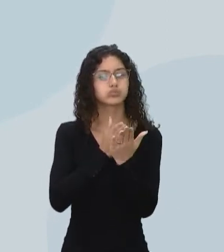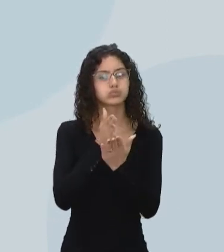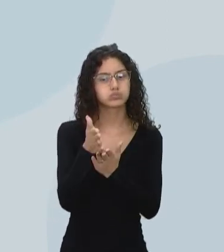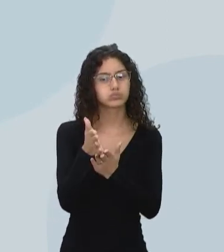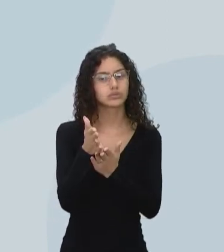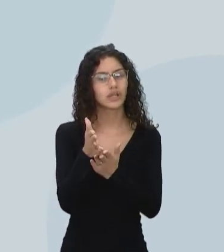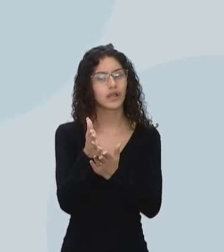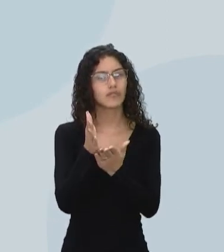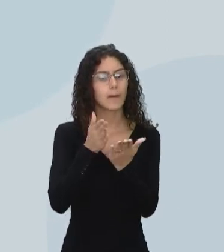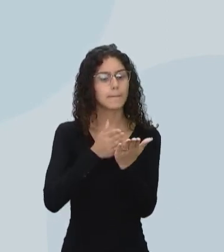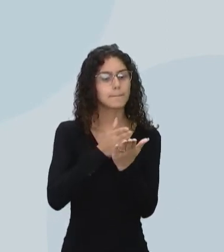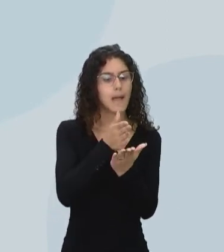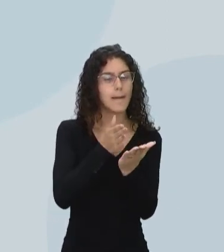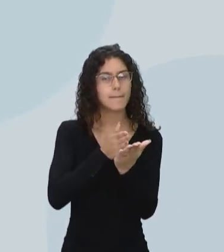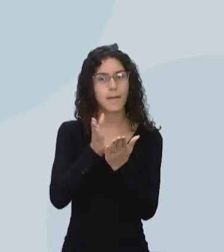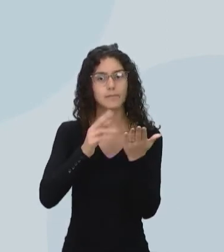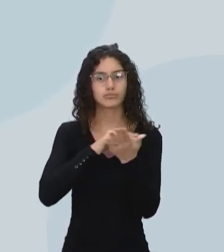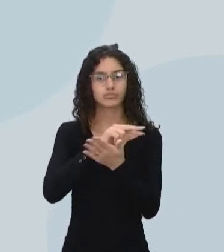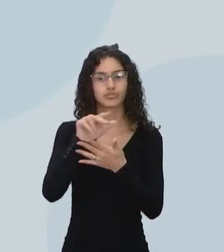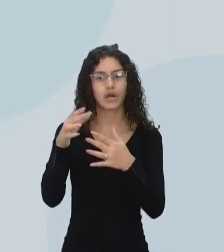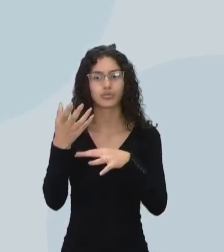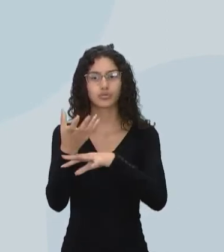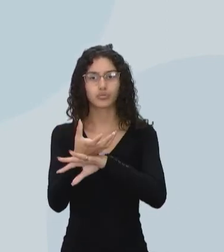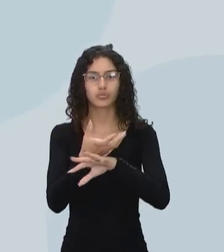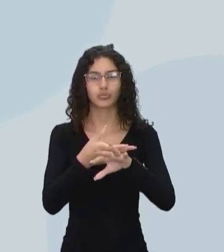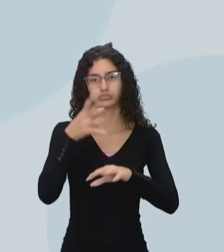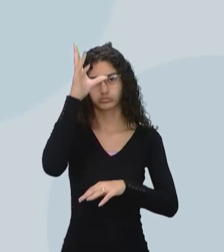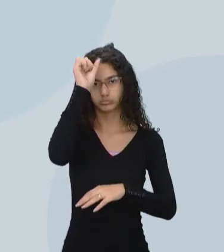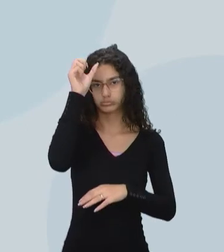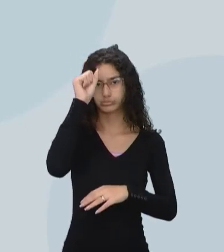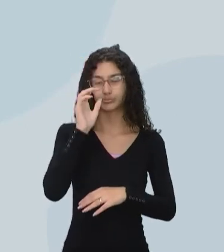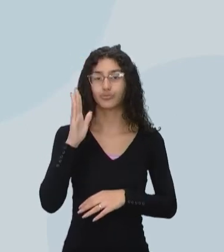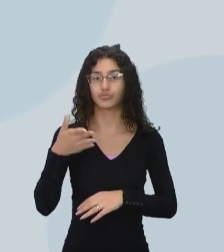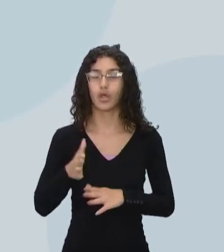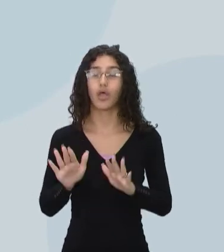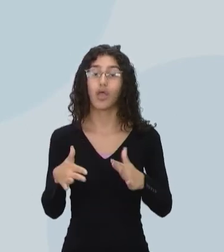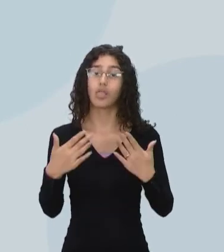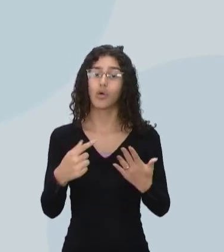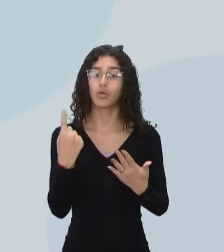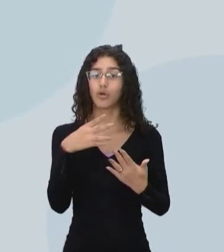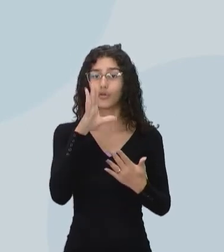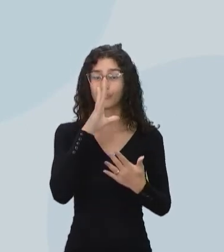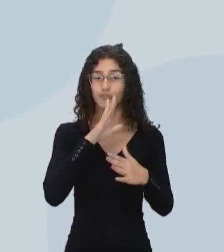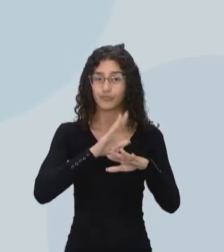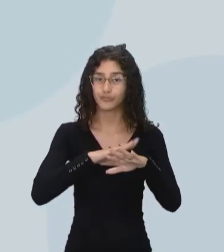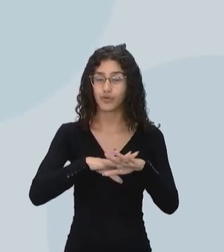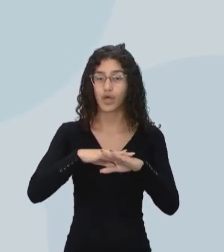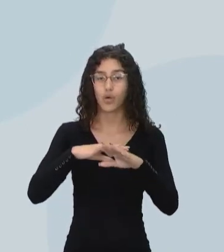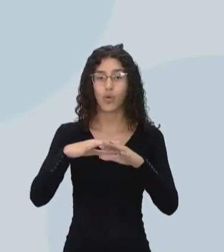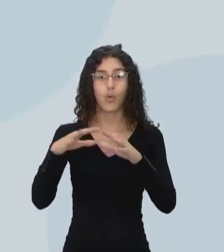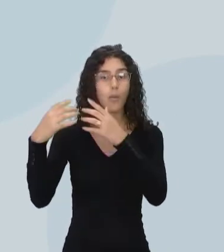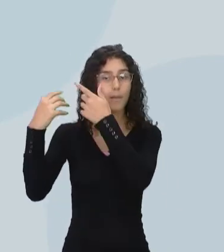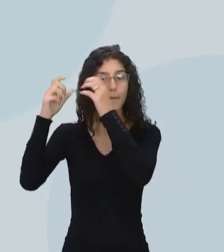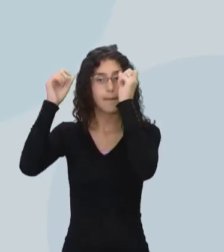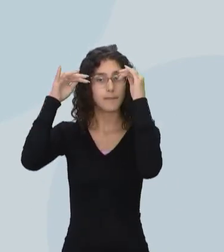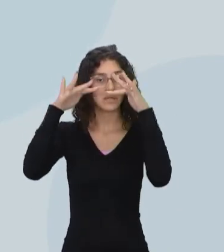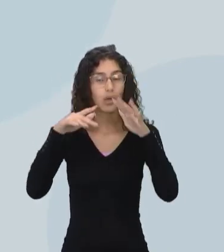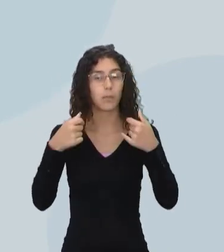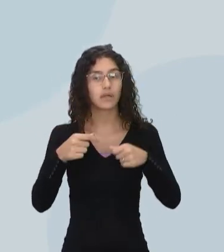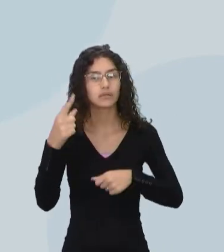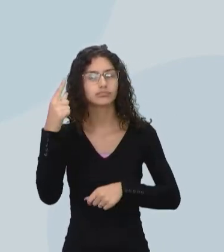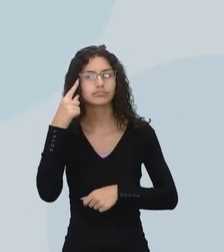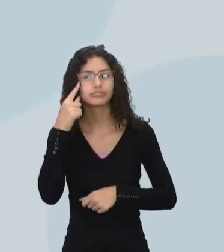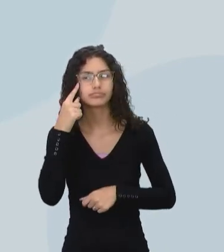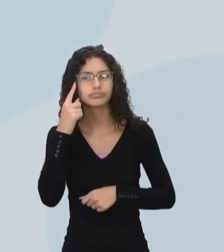que vai nos levando pelo conteúdo aprendido. Então, quando a gente faz um mapa mental, a gente precisa ter em